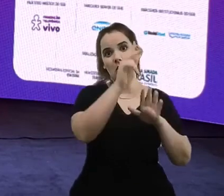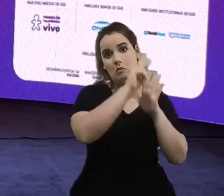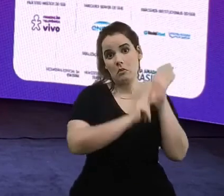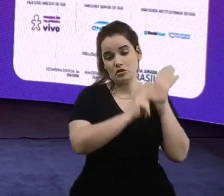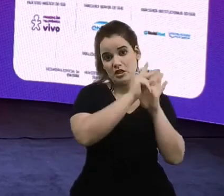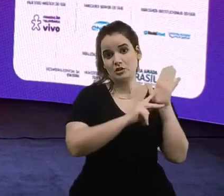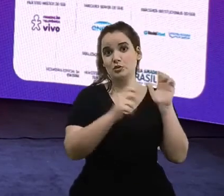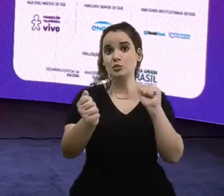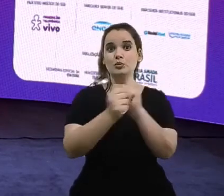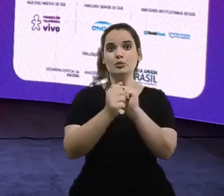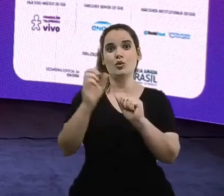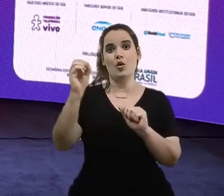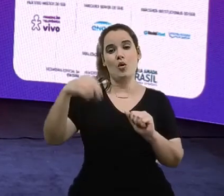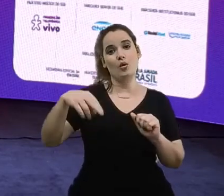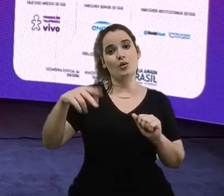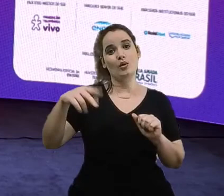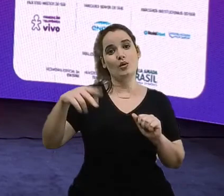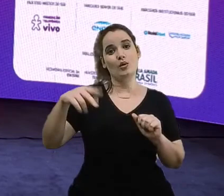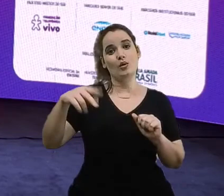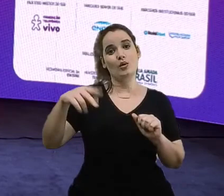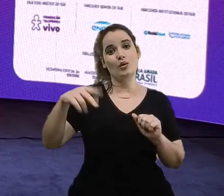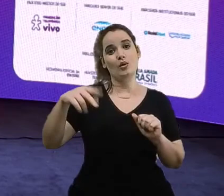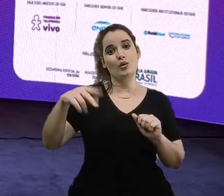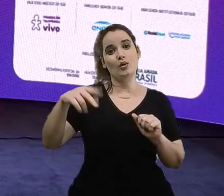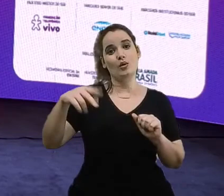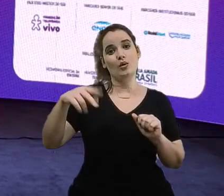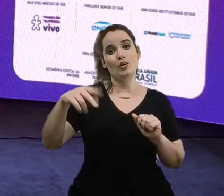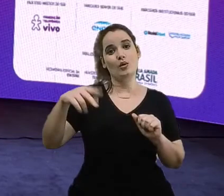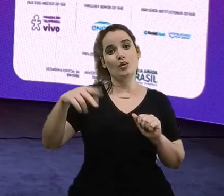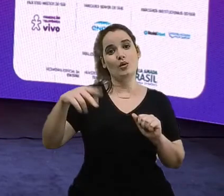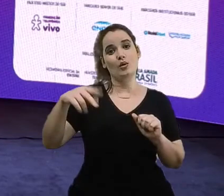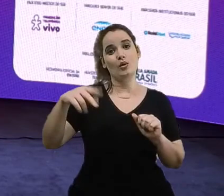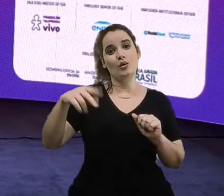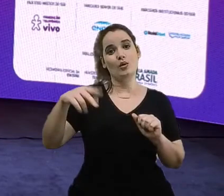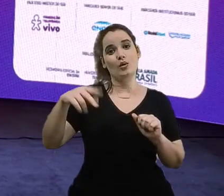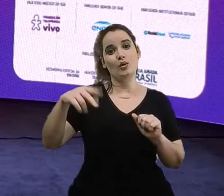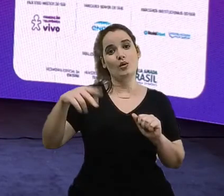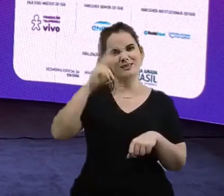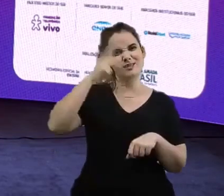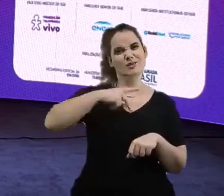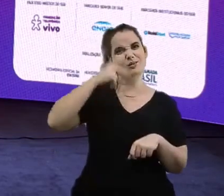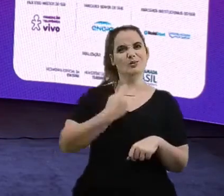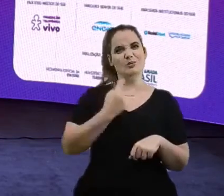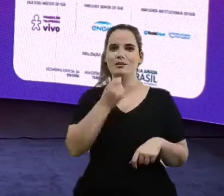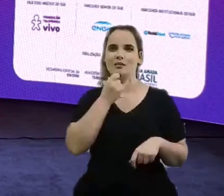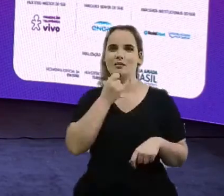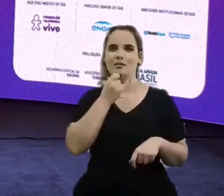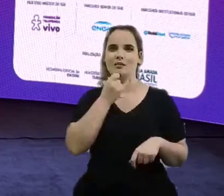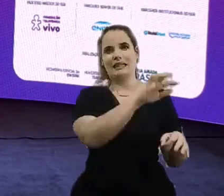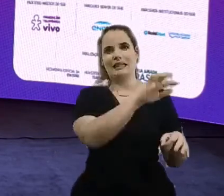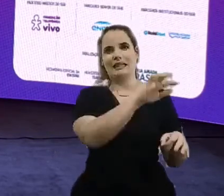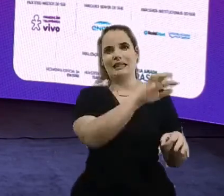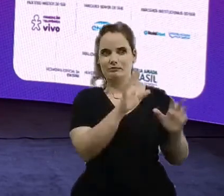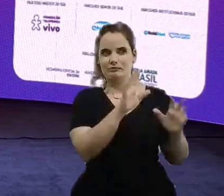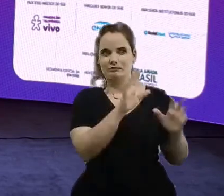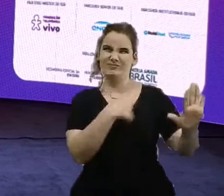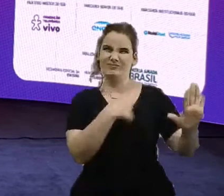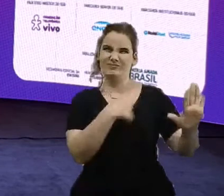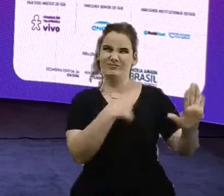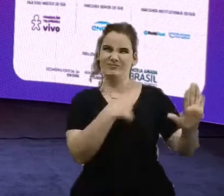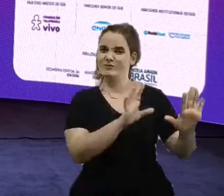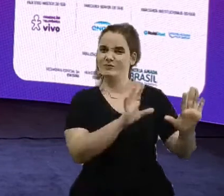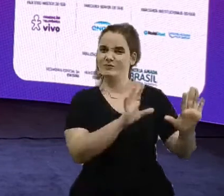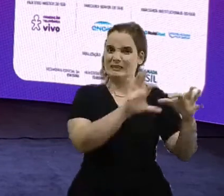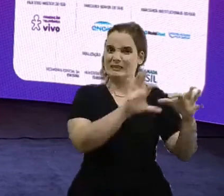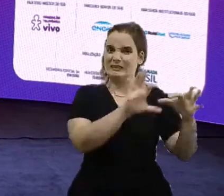é muito mais autónoma do que estar associado a uma DataKind ou uma DSSG. Portanto, recomendava